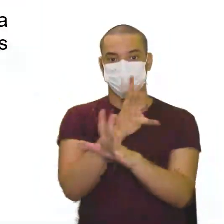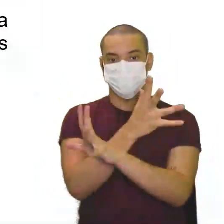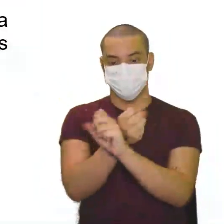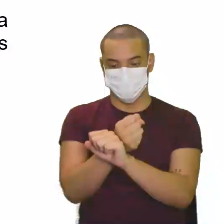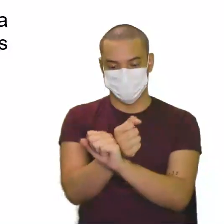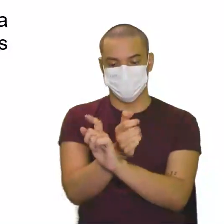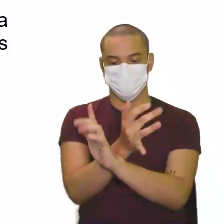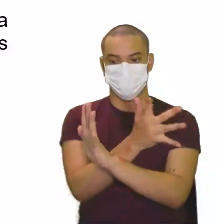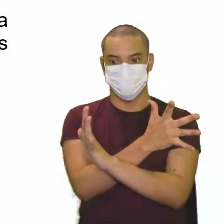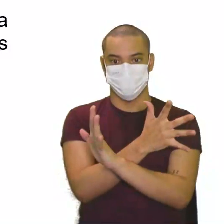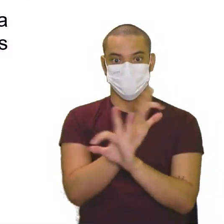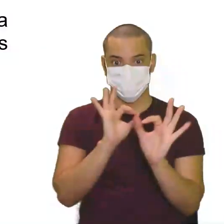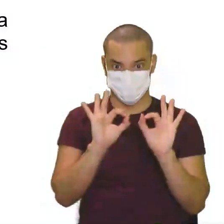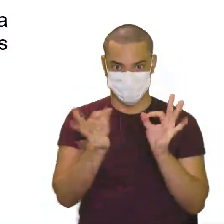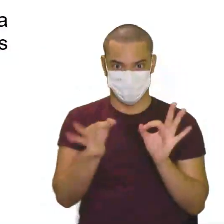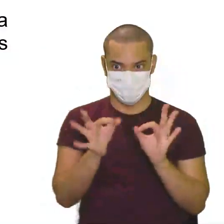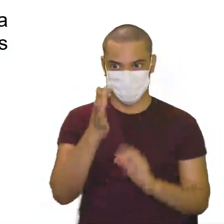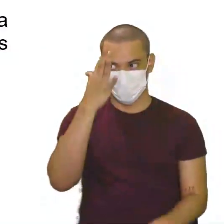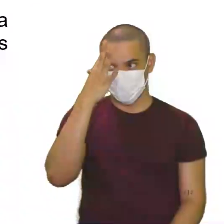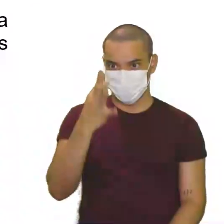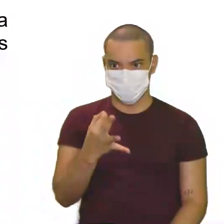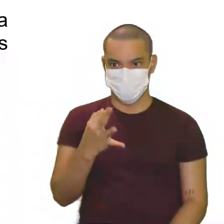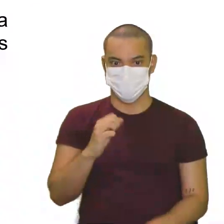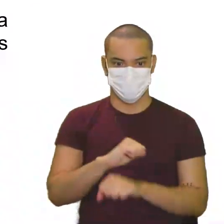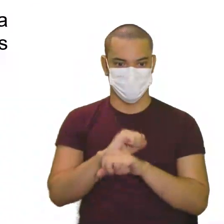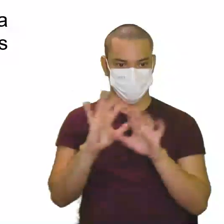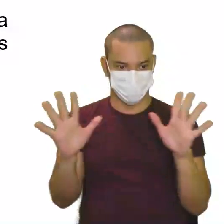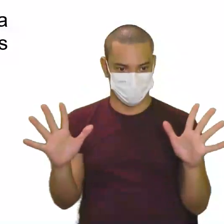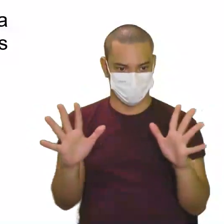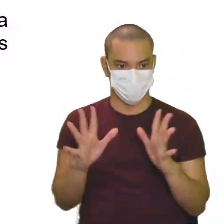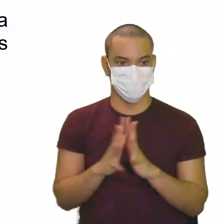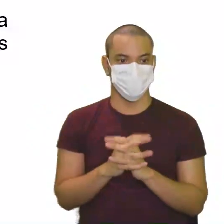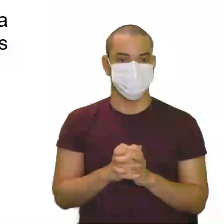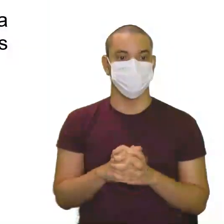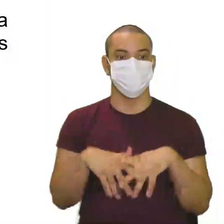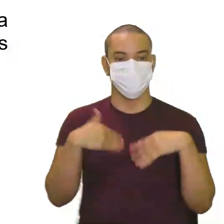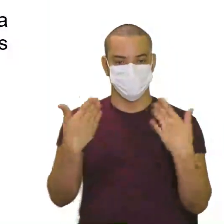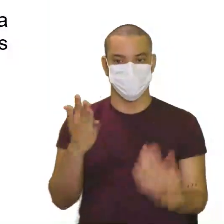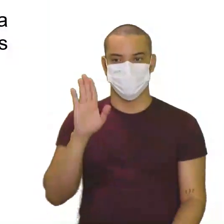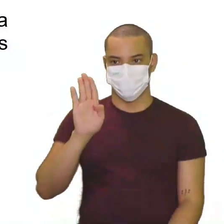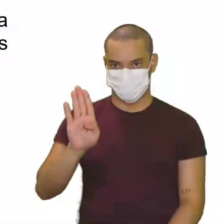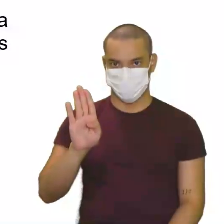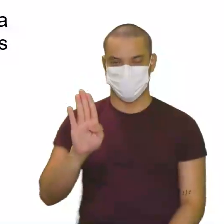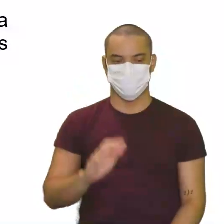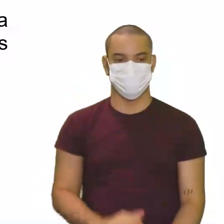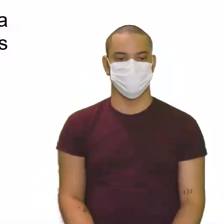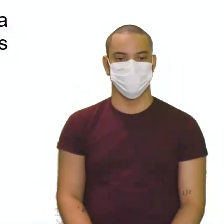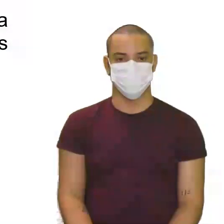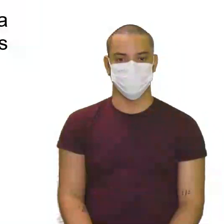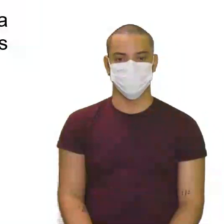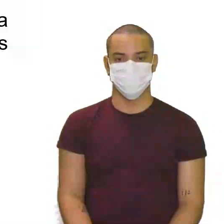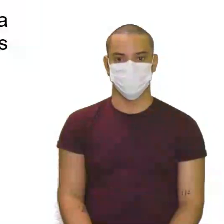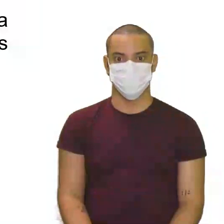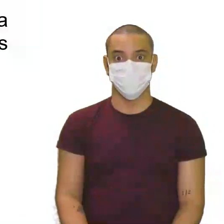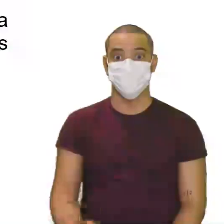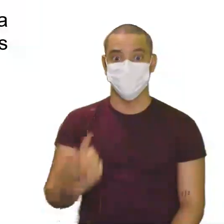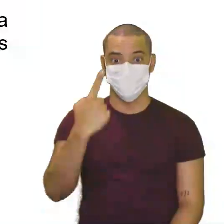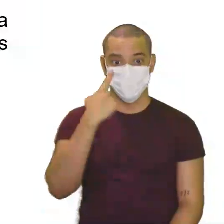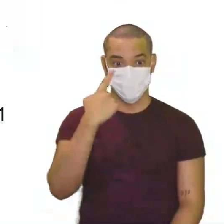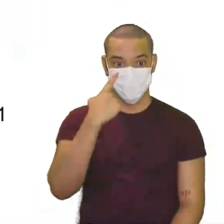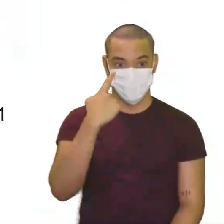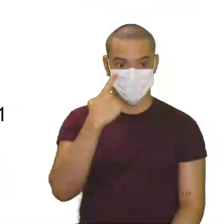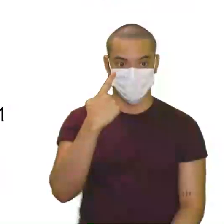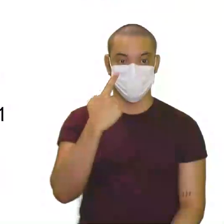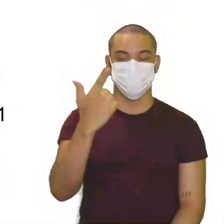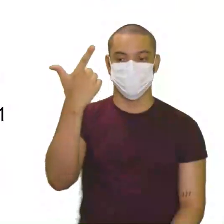atração entendido isso pessoal então letra b de bola Ok vamos aqui